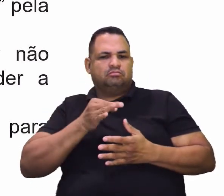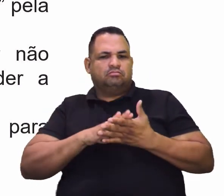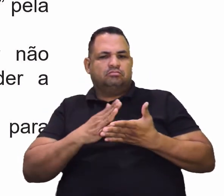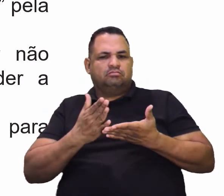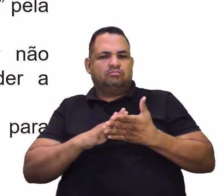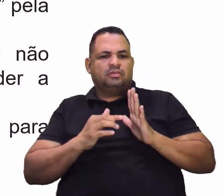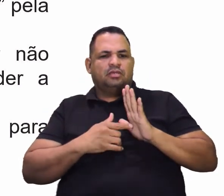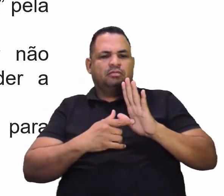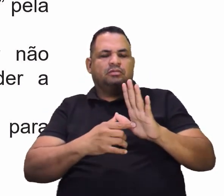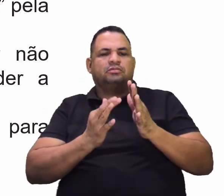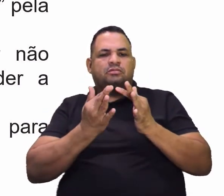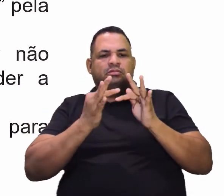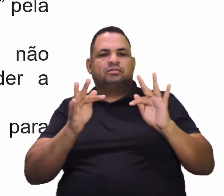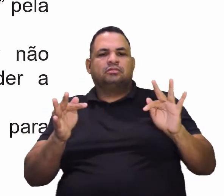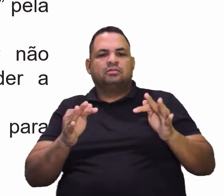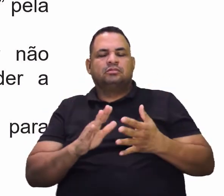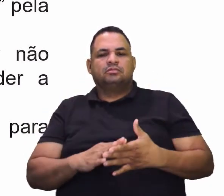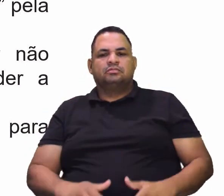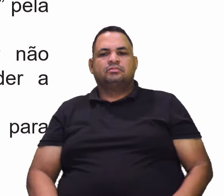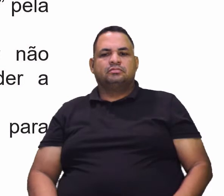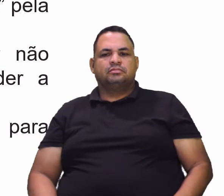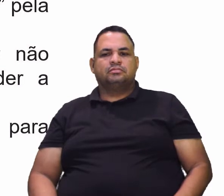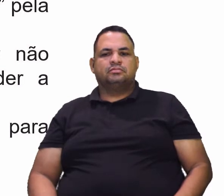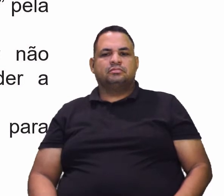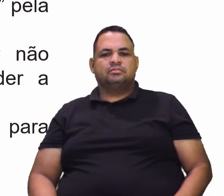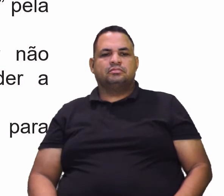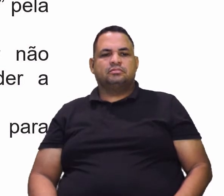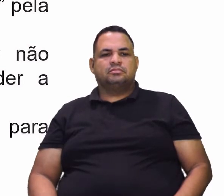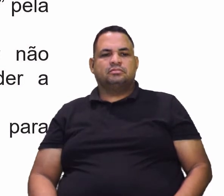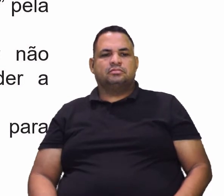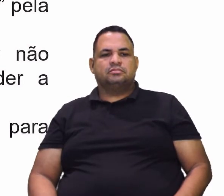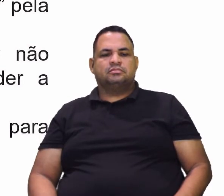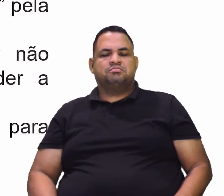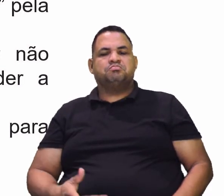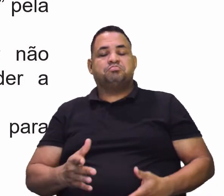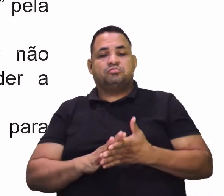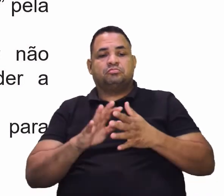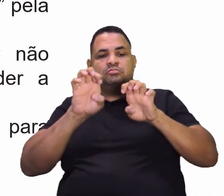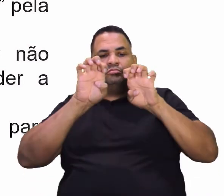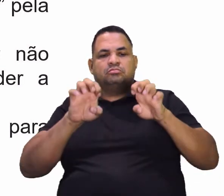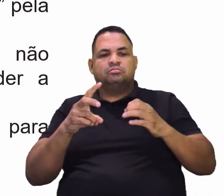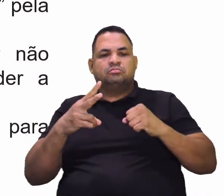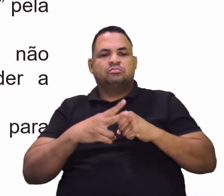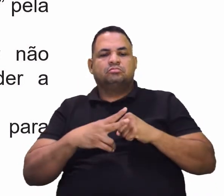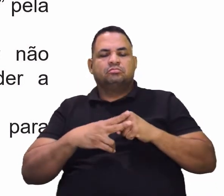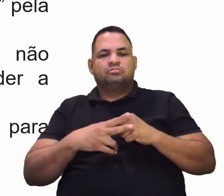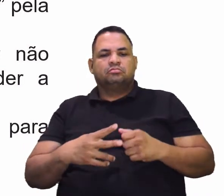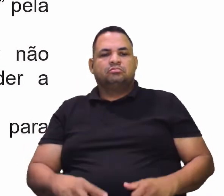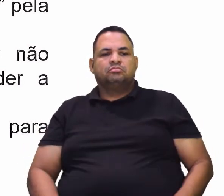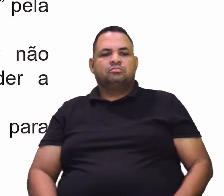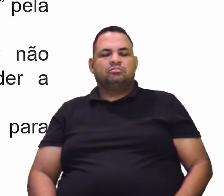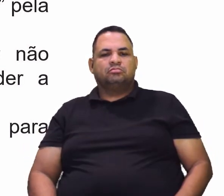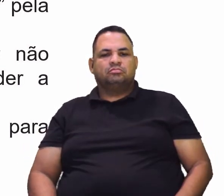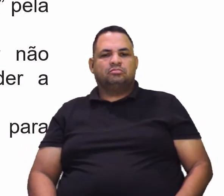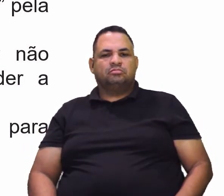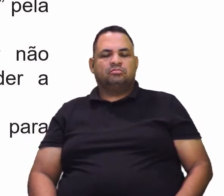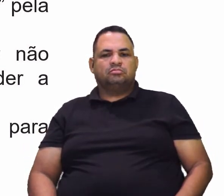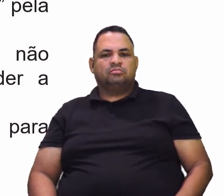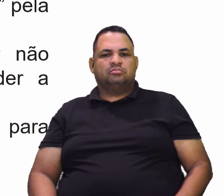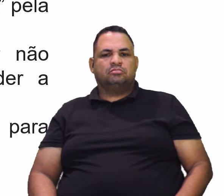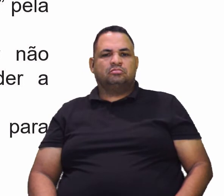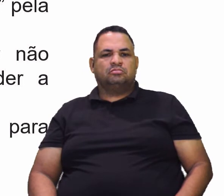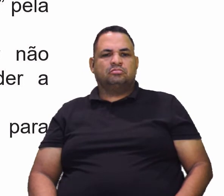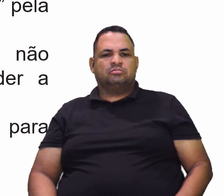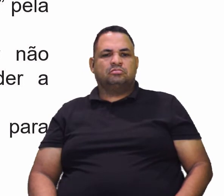fica clara na frase You're going to lose that girl, pela estrutura verbal going to. Isso aqui me